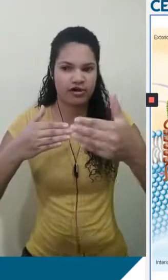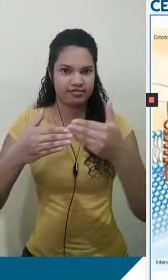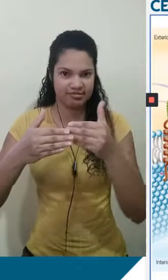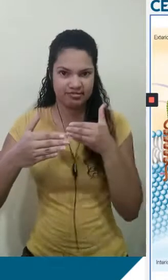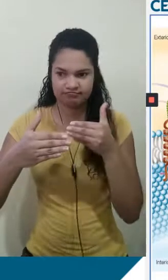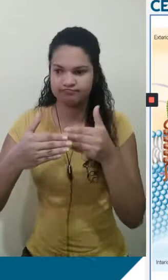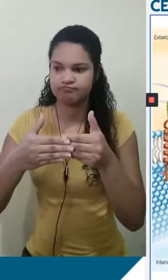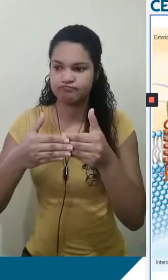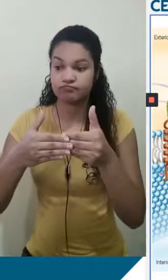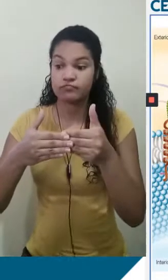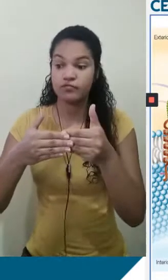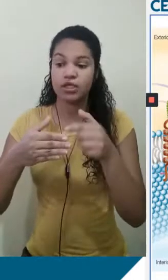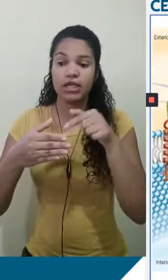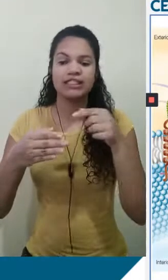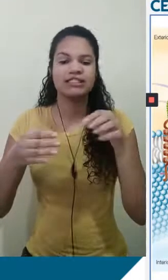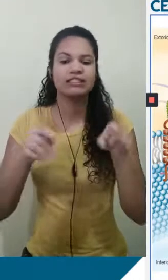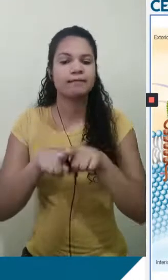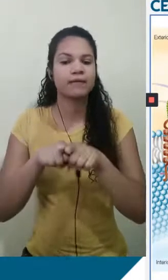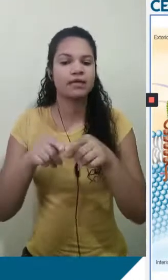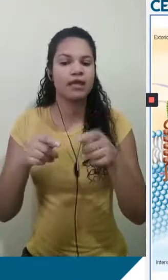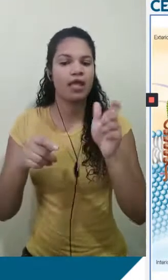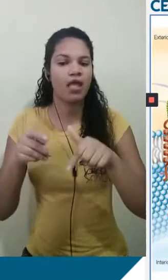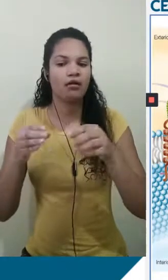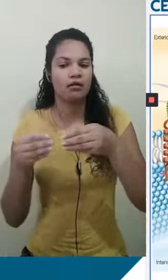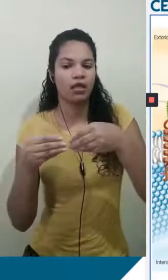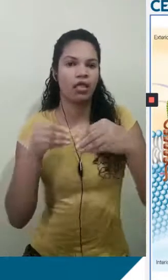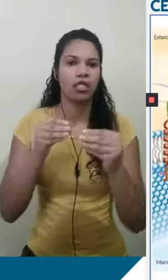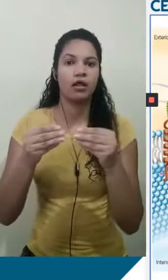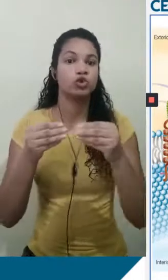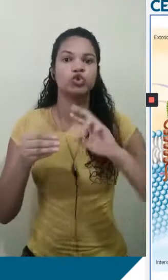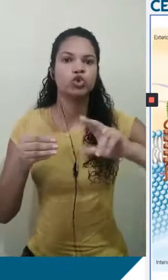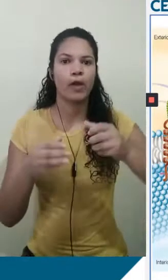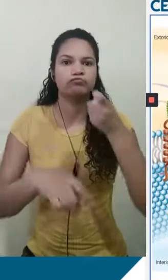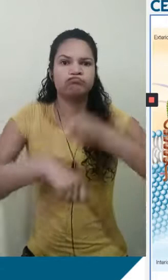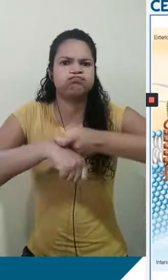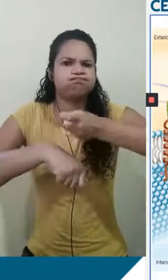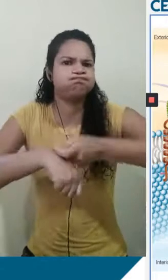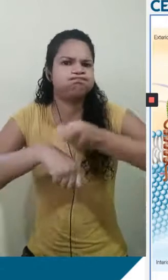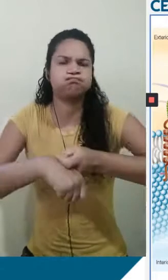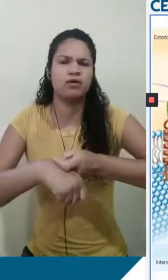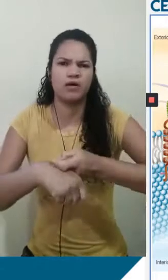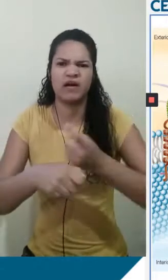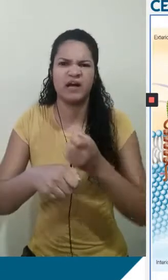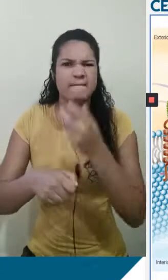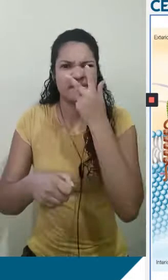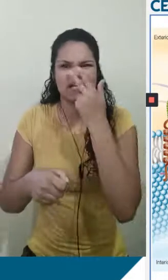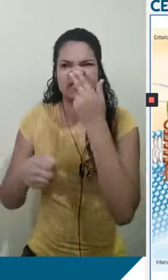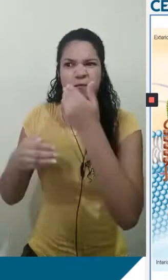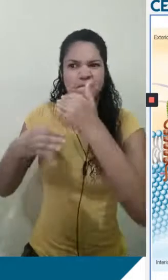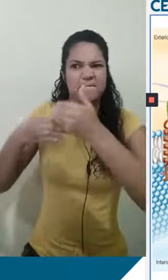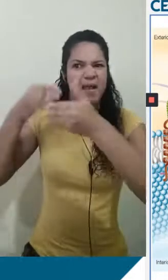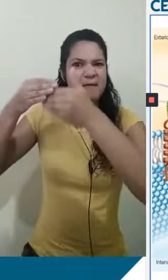parede de uma casa. Podemos imaginar, por exemplo, uma bolha de sabão. Imagine uma bolha de sabão em que você